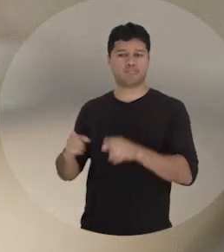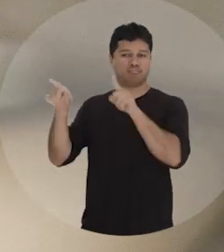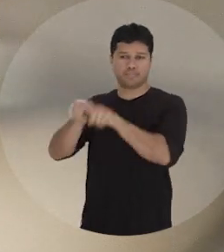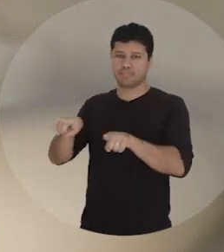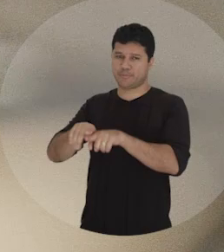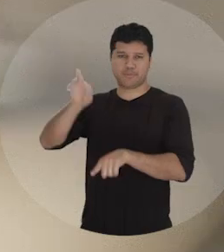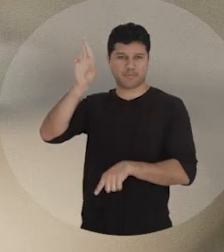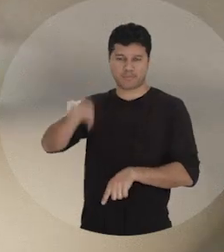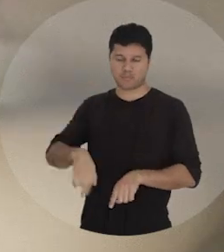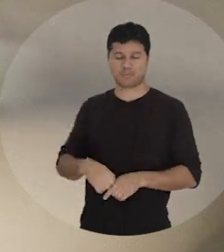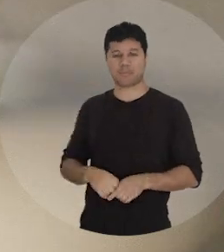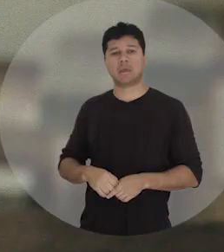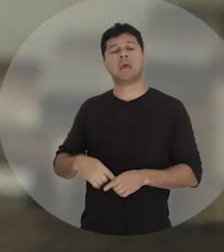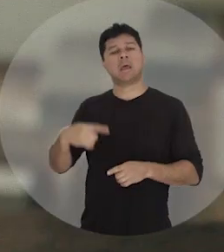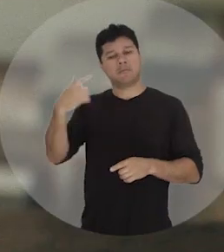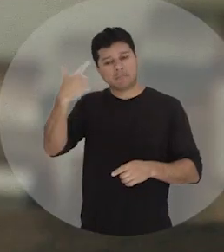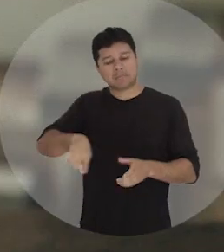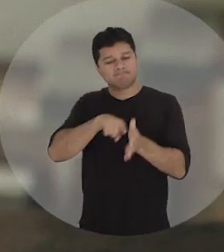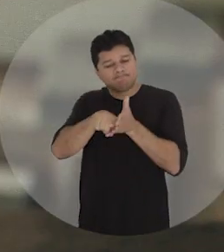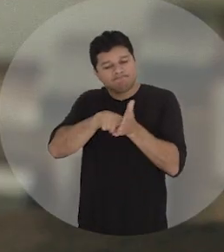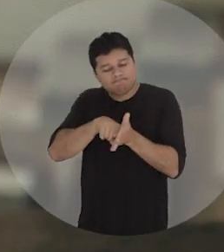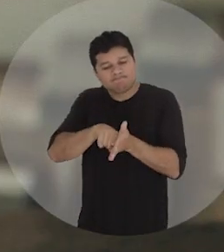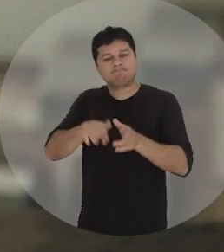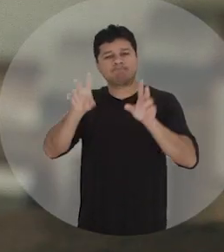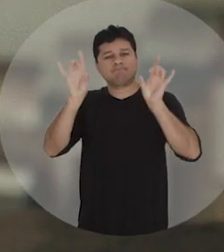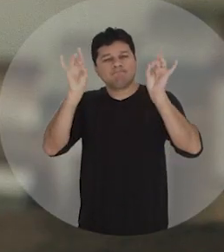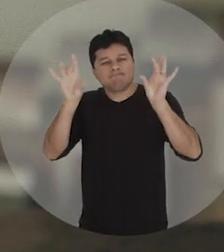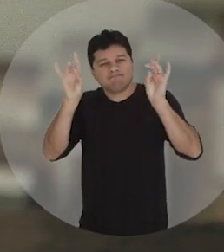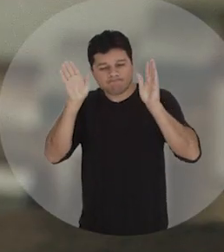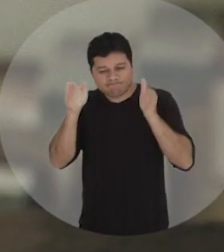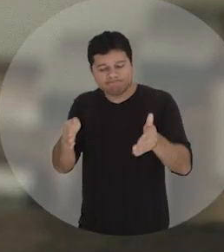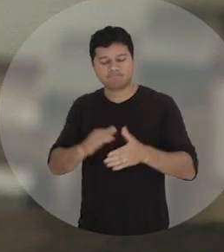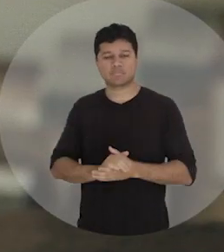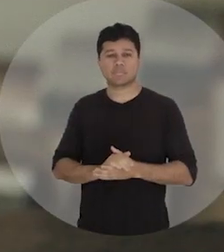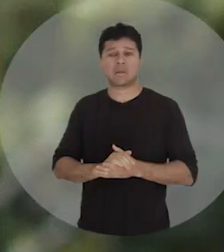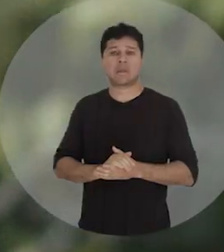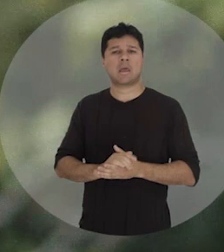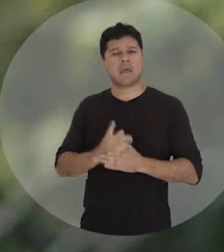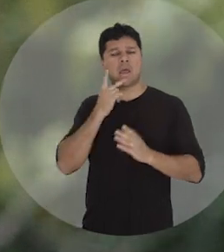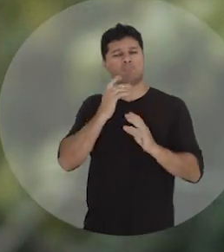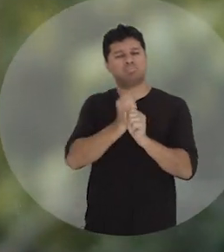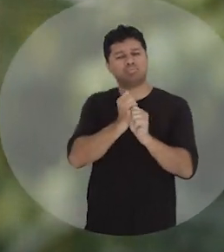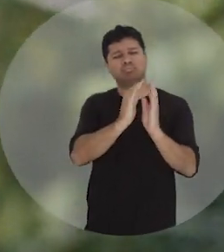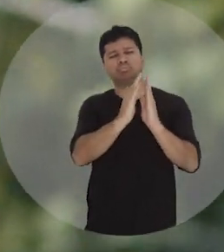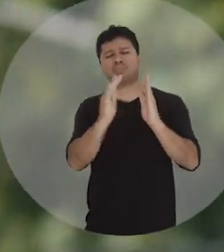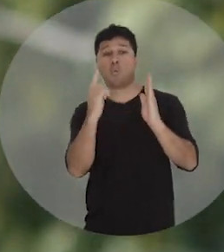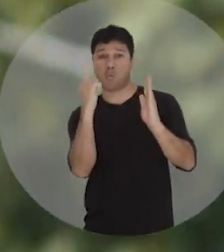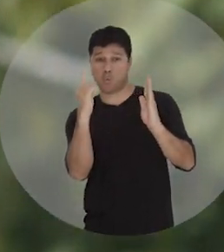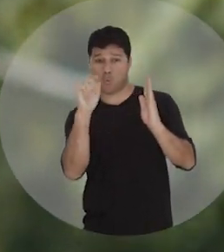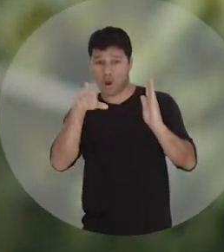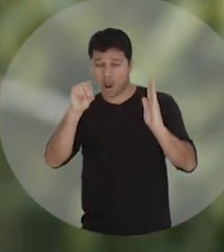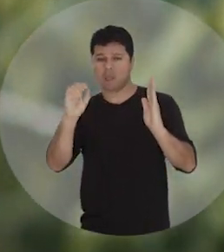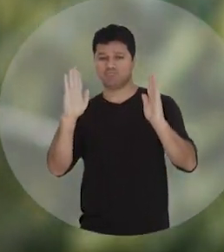e todas com o mesmo resultado. E aí fomos fazer exames mais específicos. para a gente, com quase